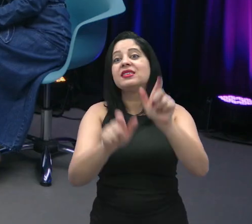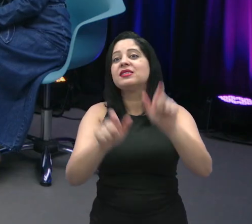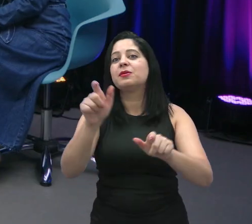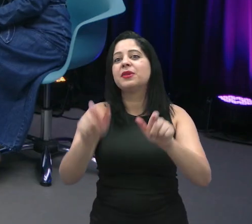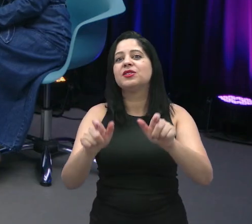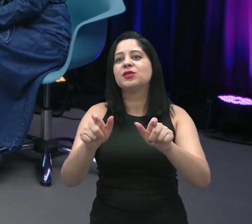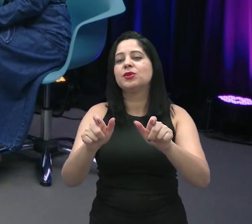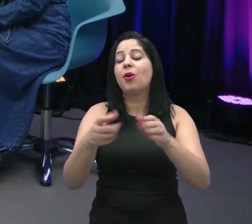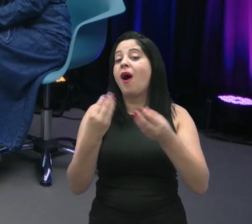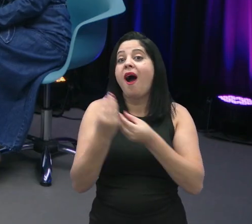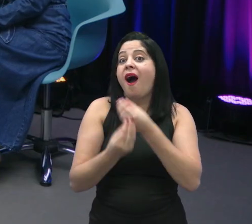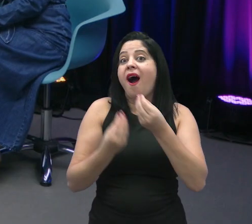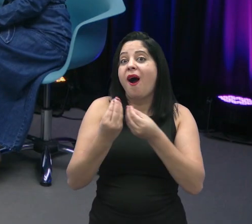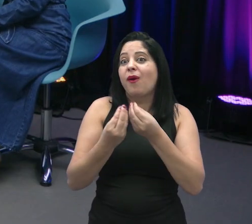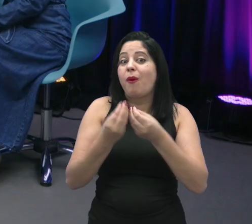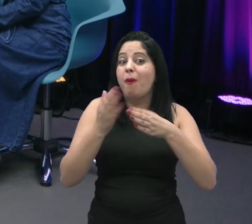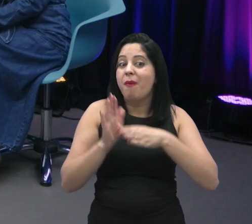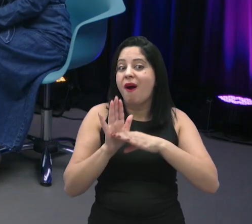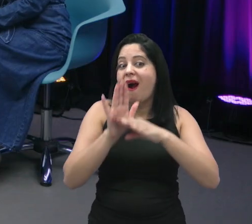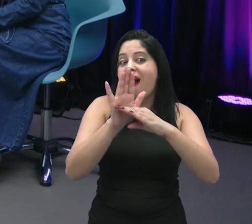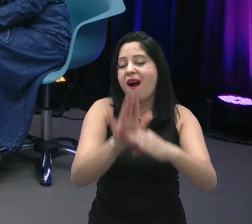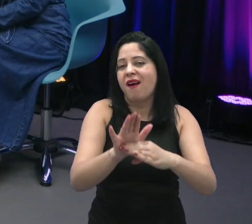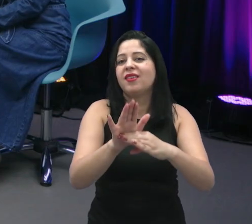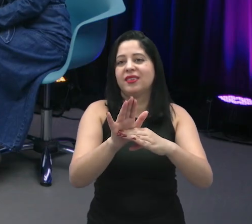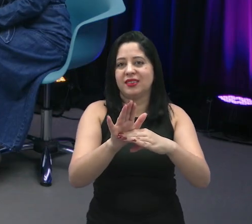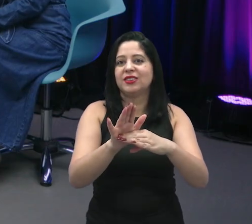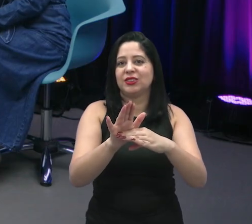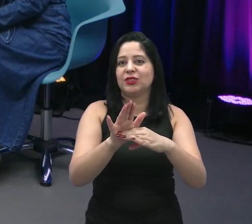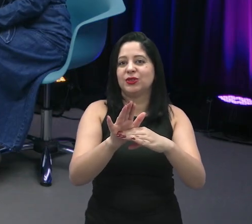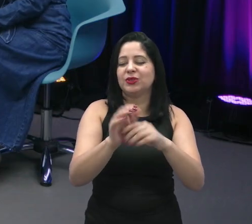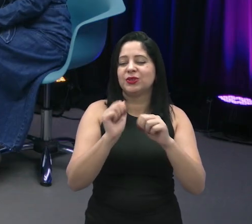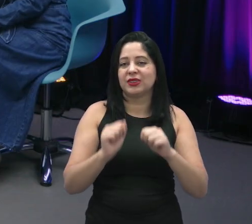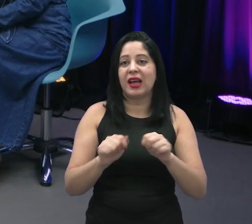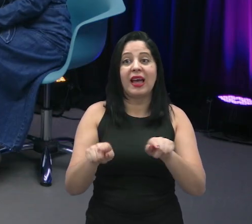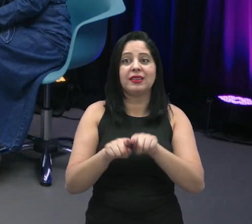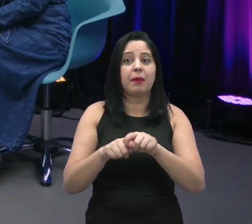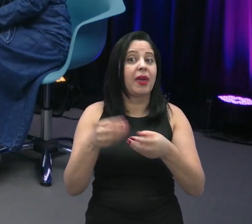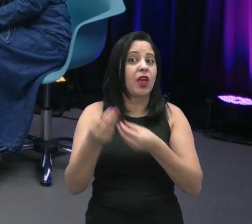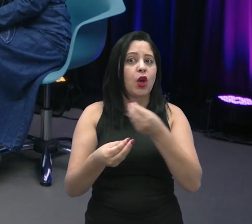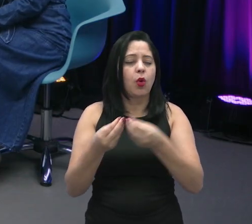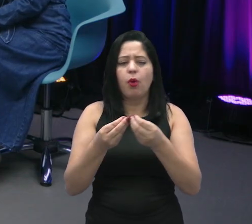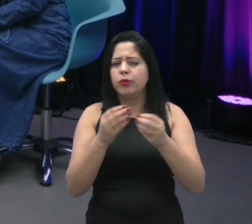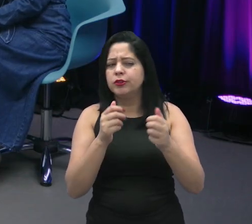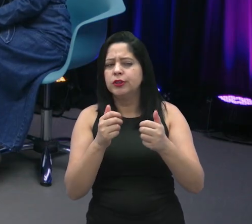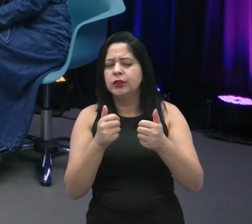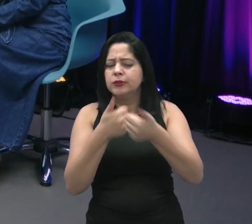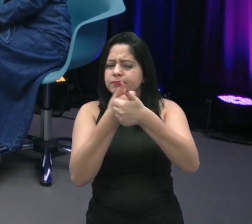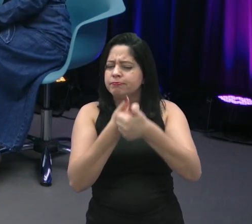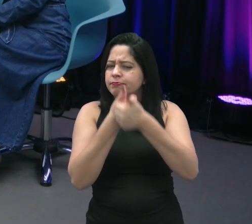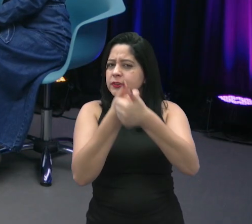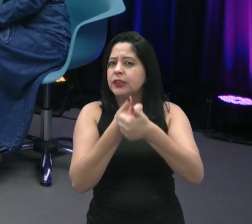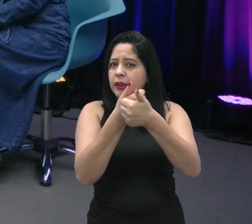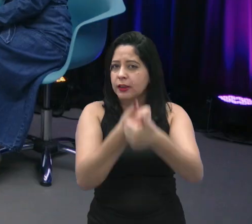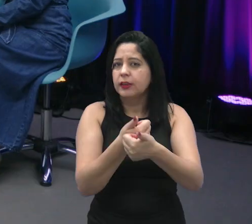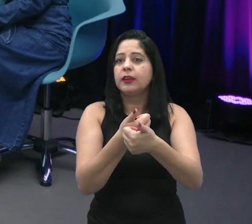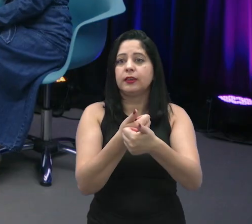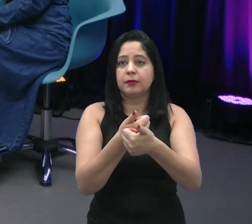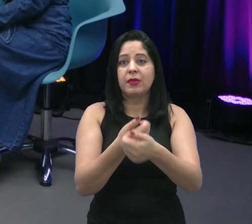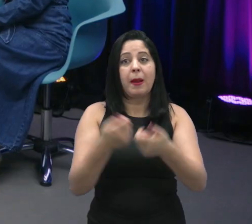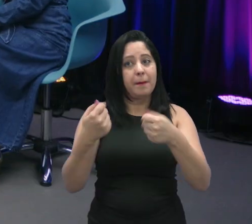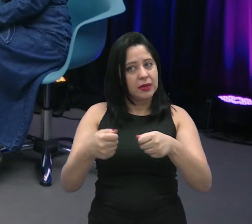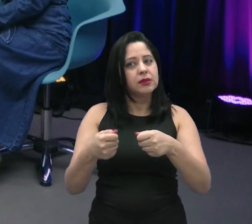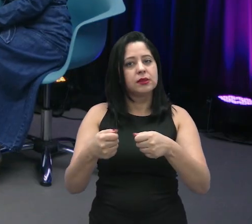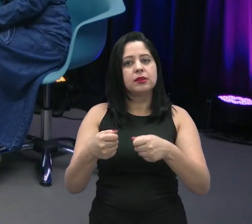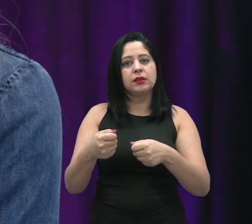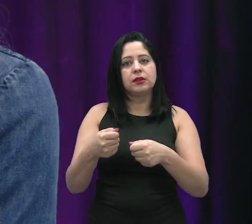como que ele pode, né, auxiliar, acompanhar mais as atividades que estão sendo feitas, para que a gente não olhe só para o outro, mas também entenda